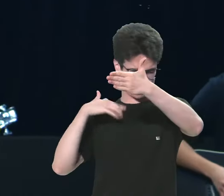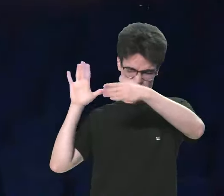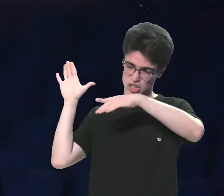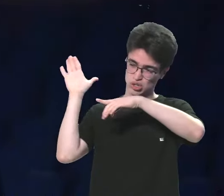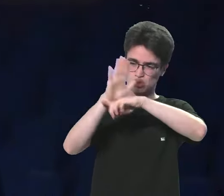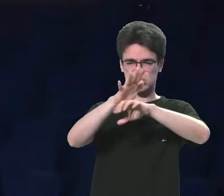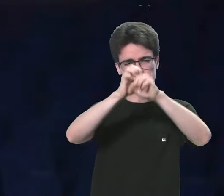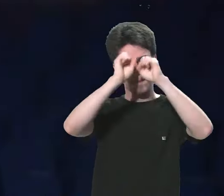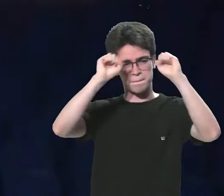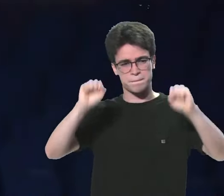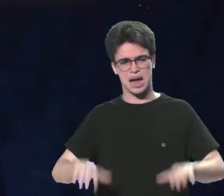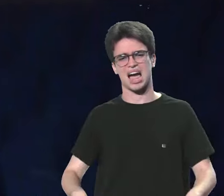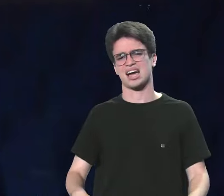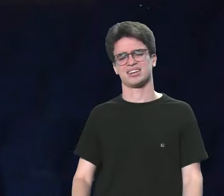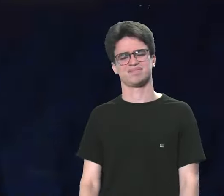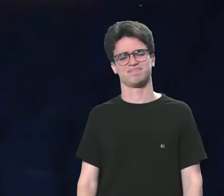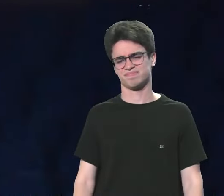você